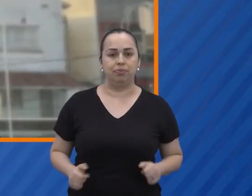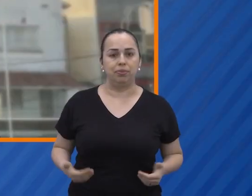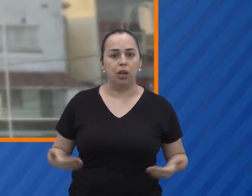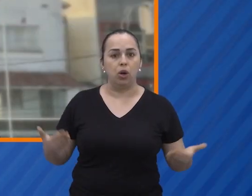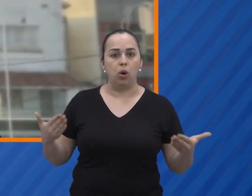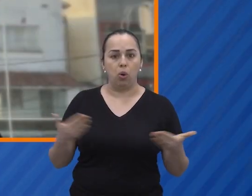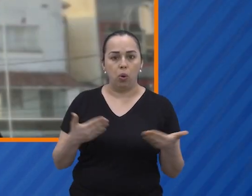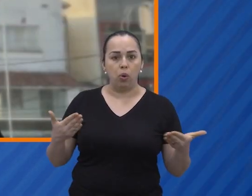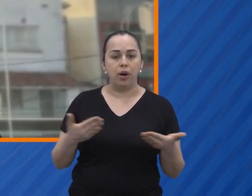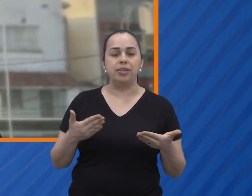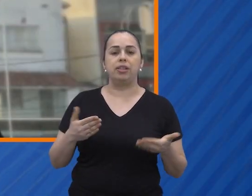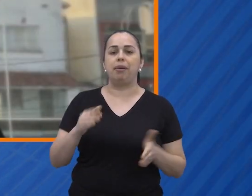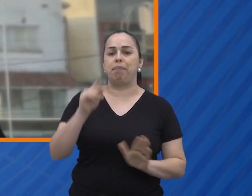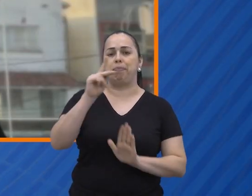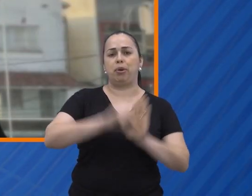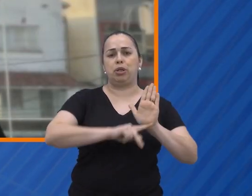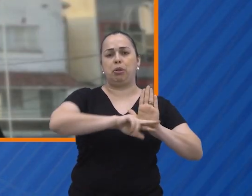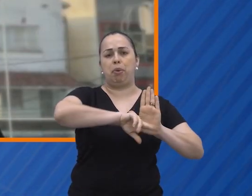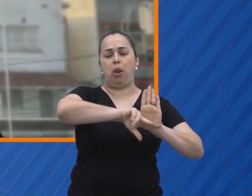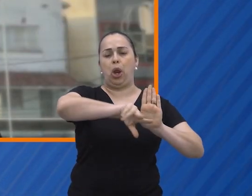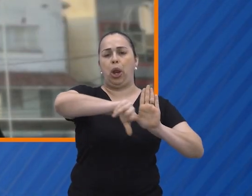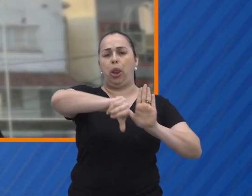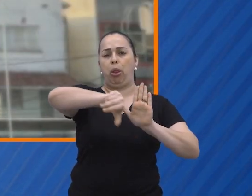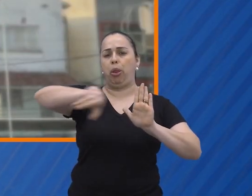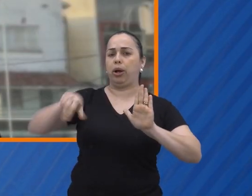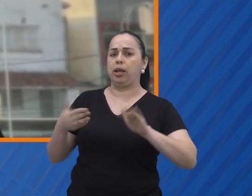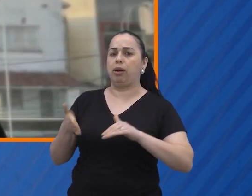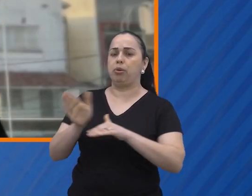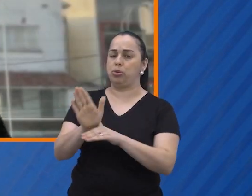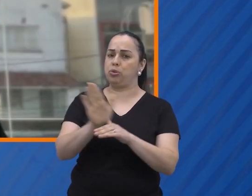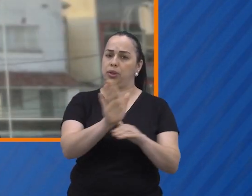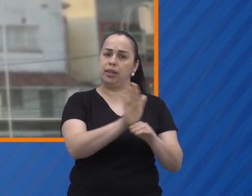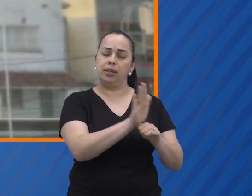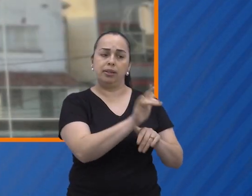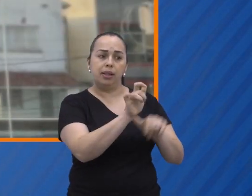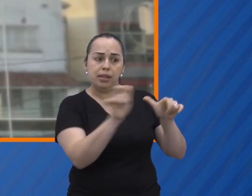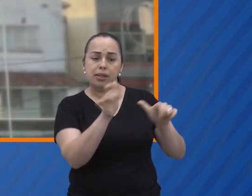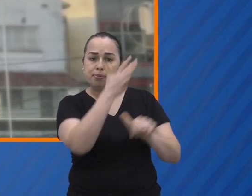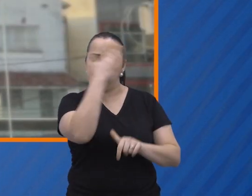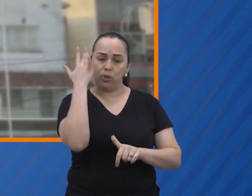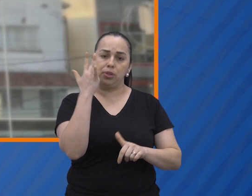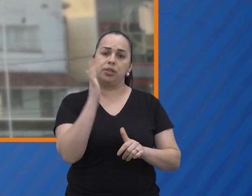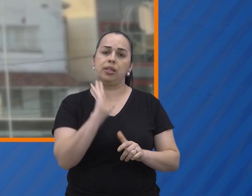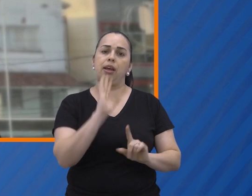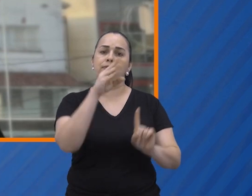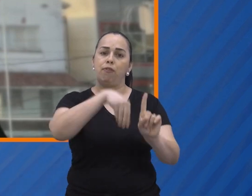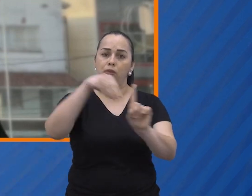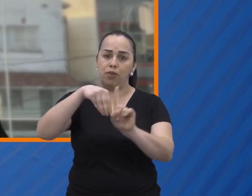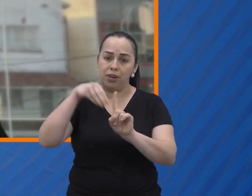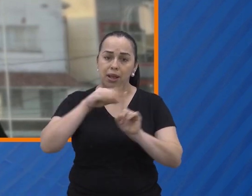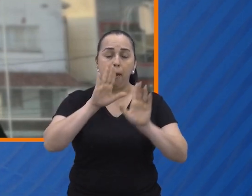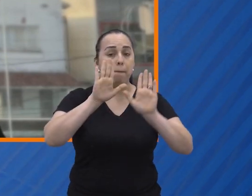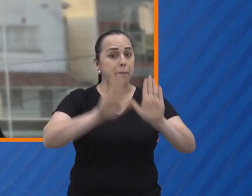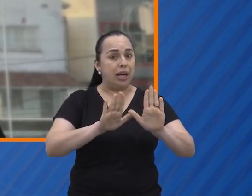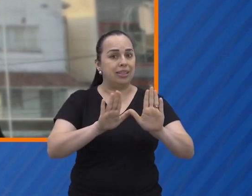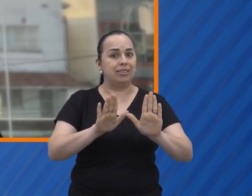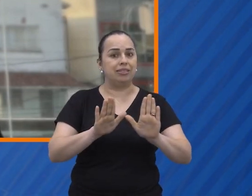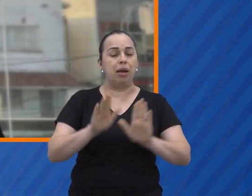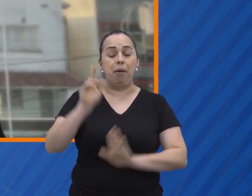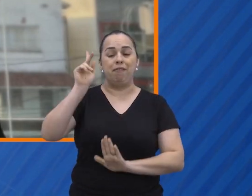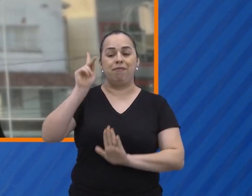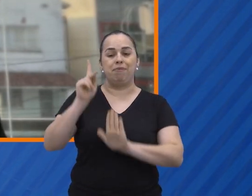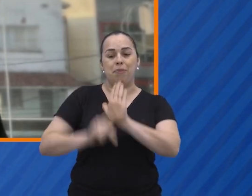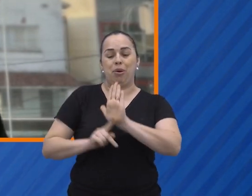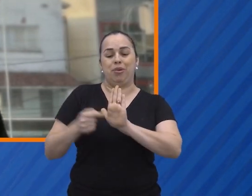manter. Hoje, existem muitos programas em que auxiliam e cuidam das pessoas que estão em vulnerabilidade social,